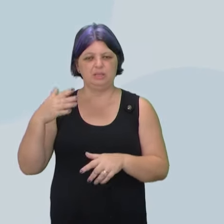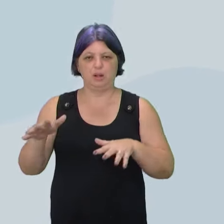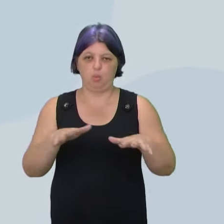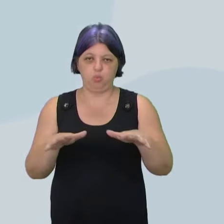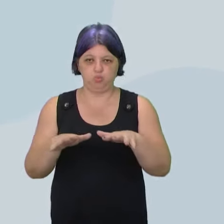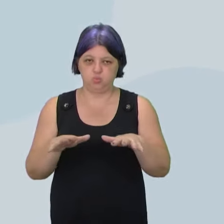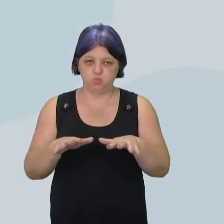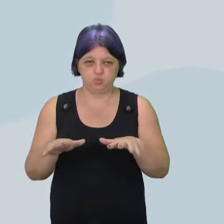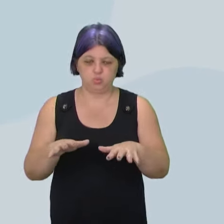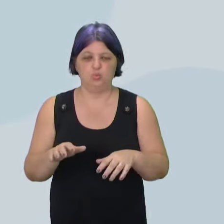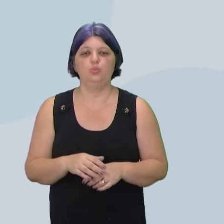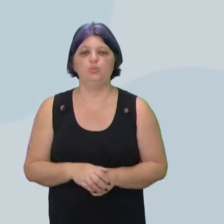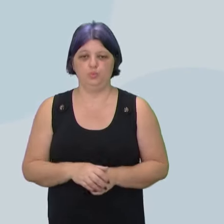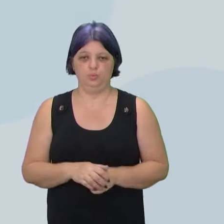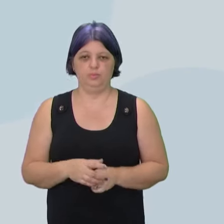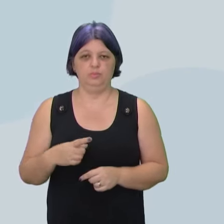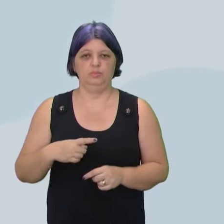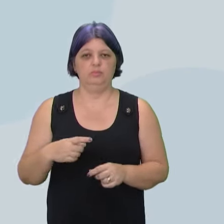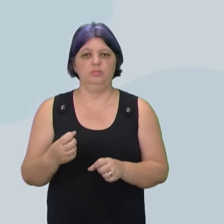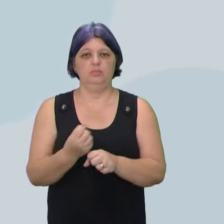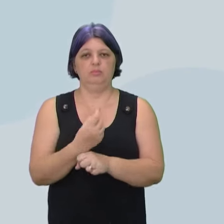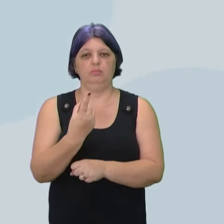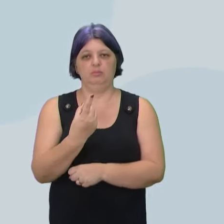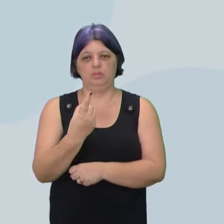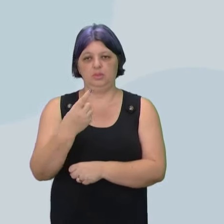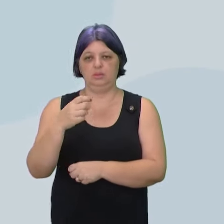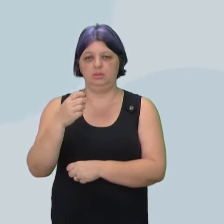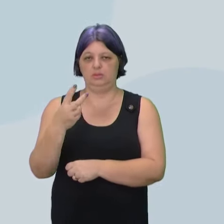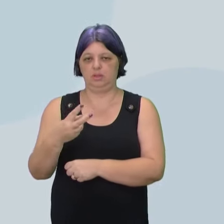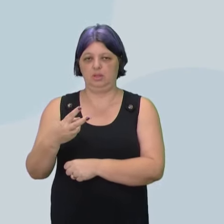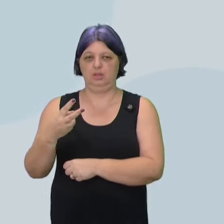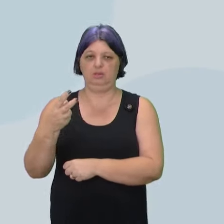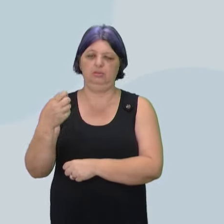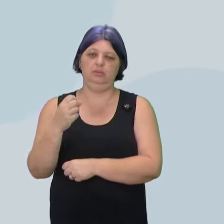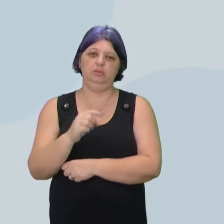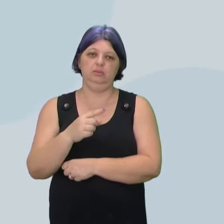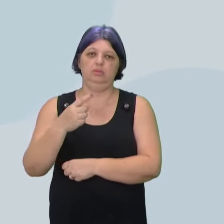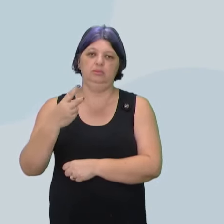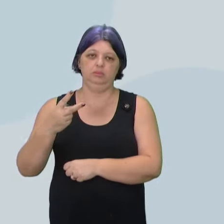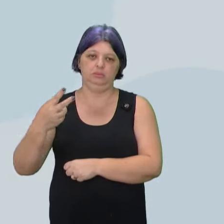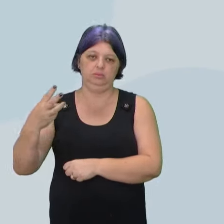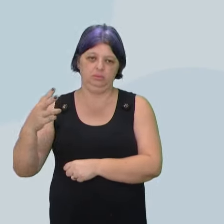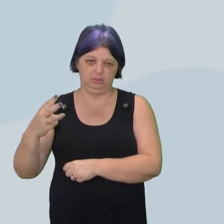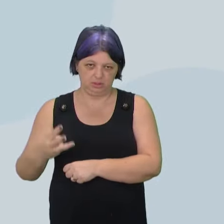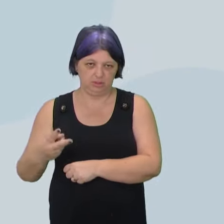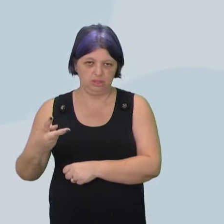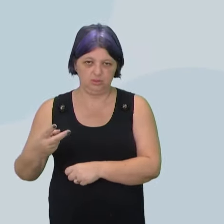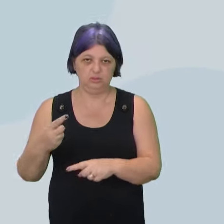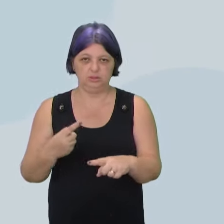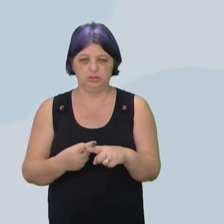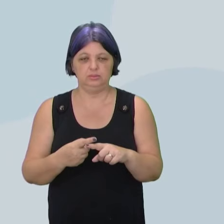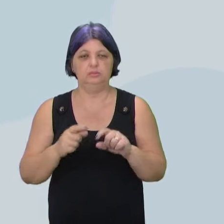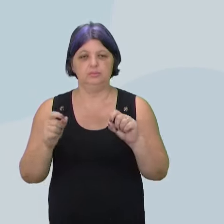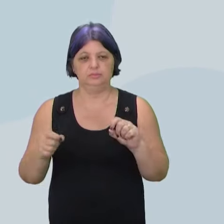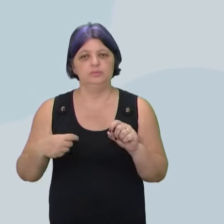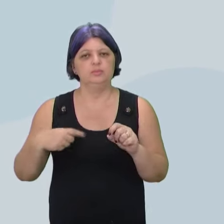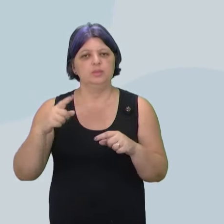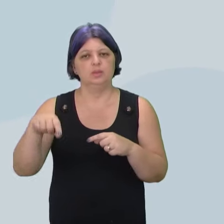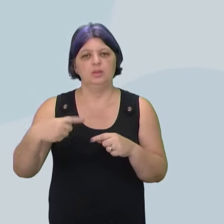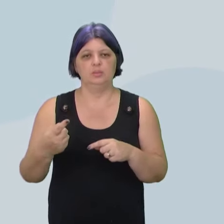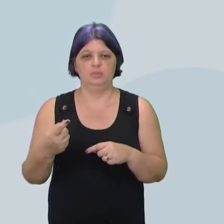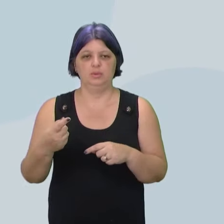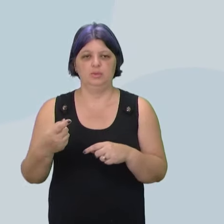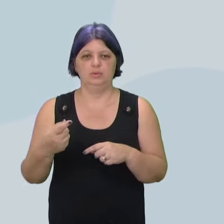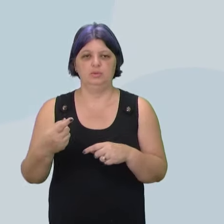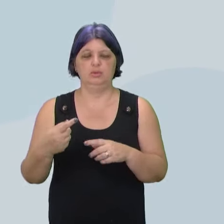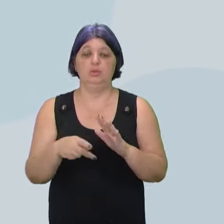ainda tem, né? Então, ó, em 1132, depois de Cristo, vários terremotos na China, né? Depois disso, o astrônomo,